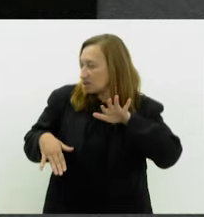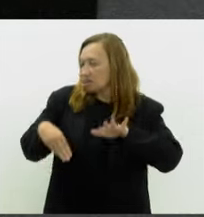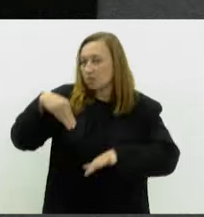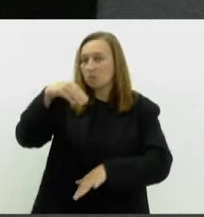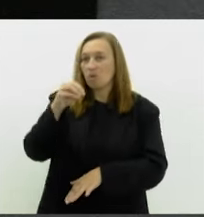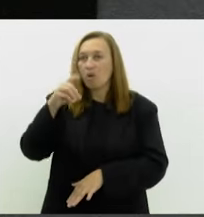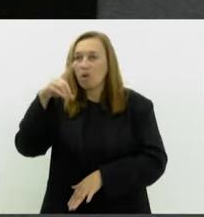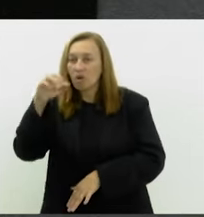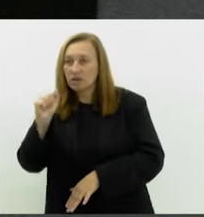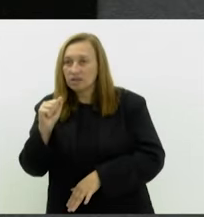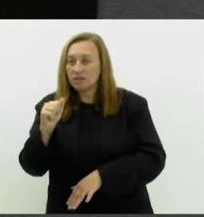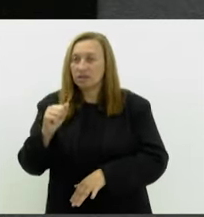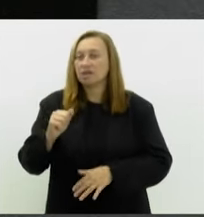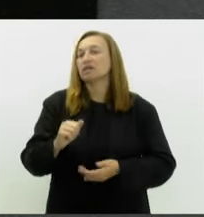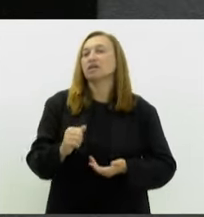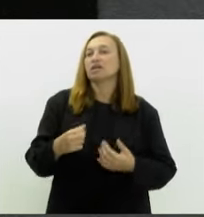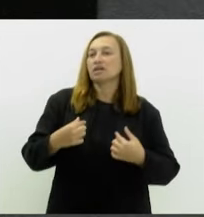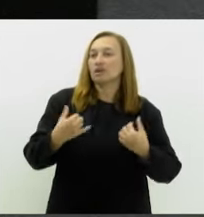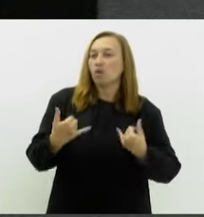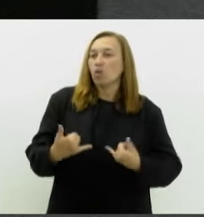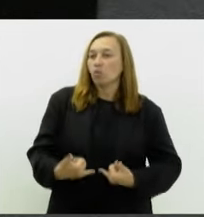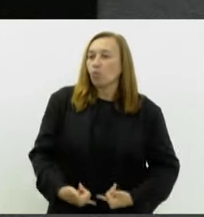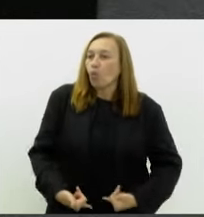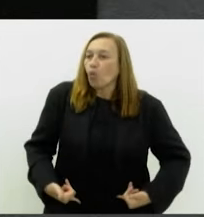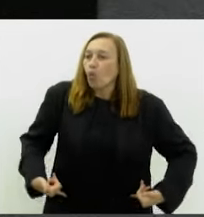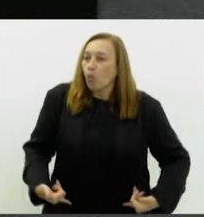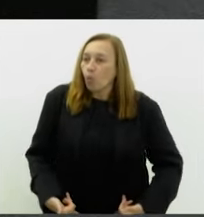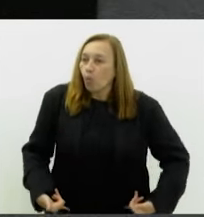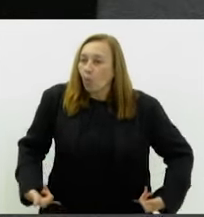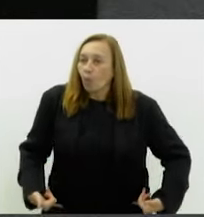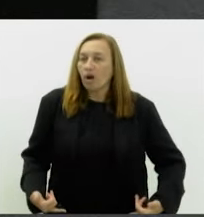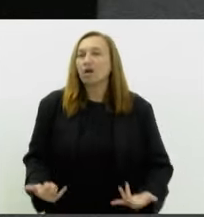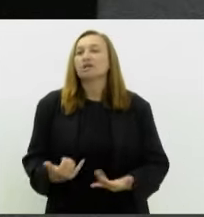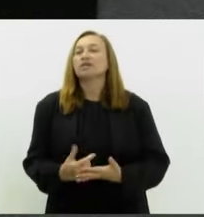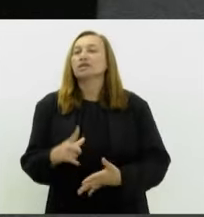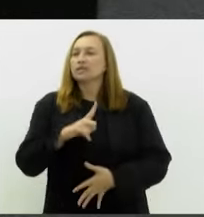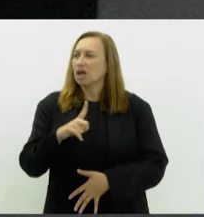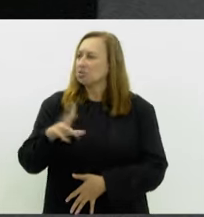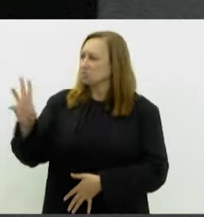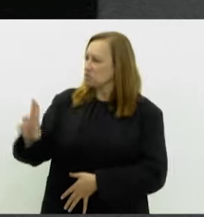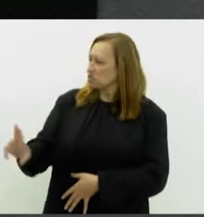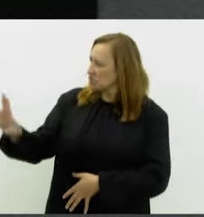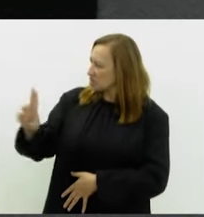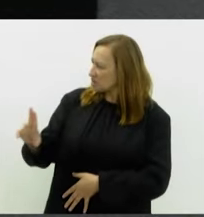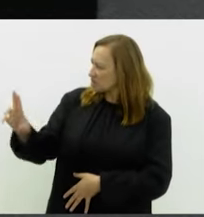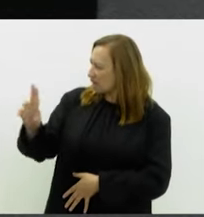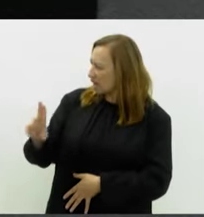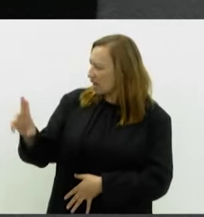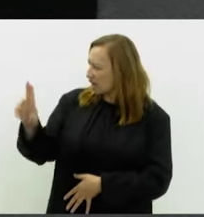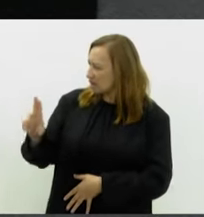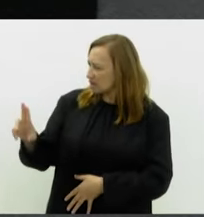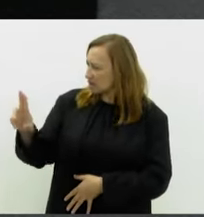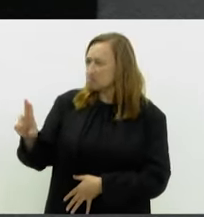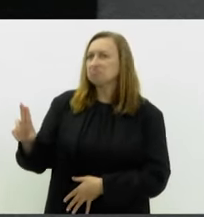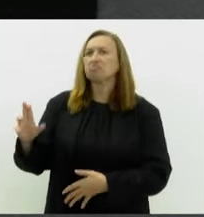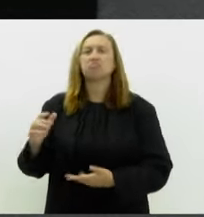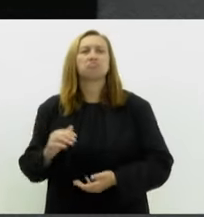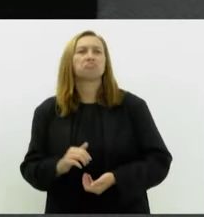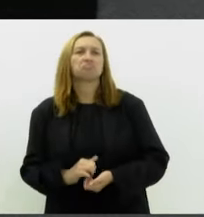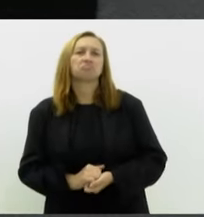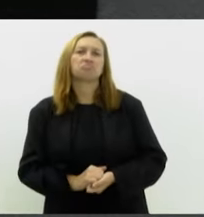município. É um município que tem universidades, tem uma vocação ambiental muito grande,